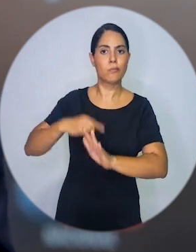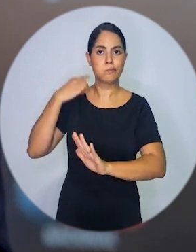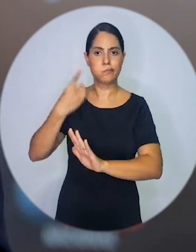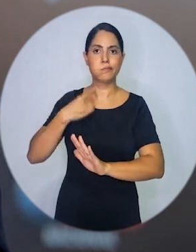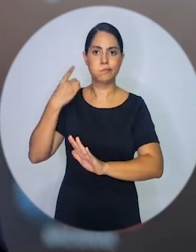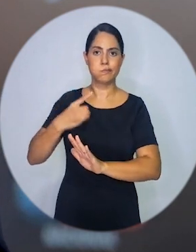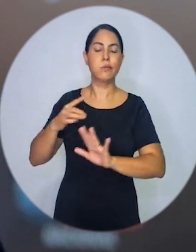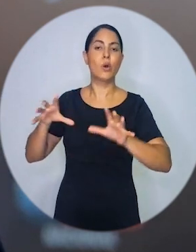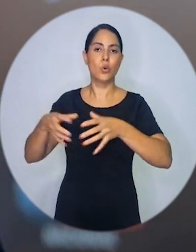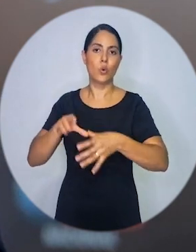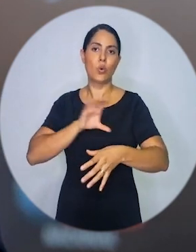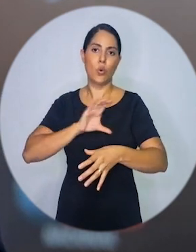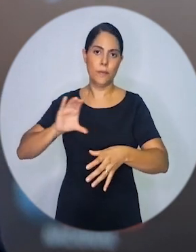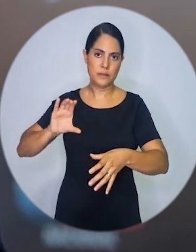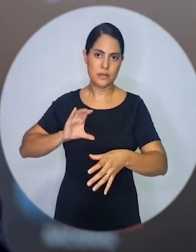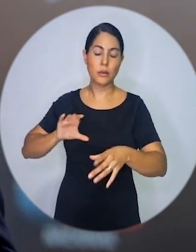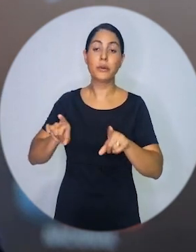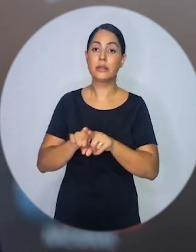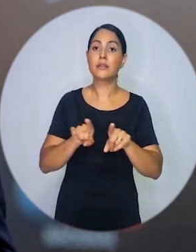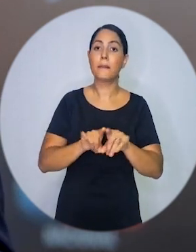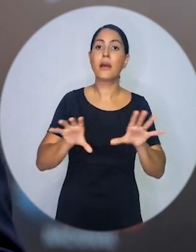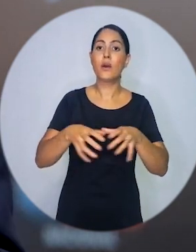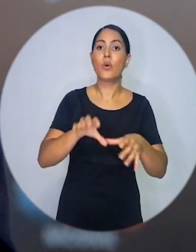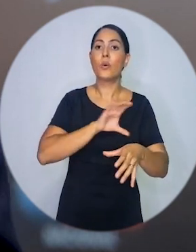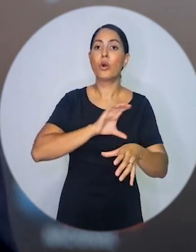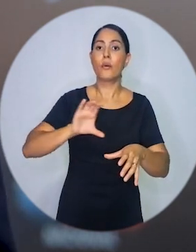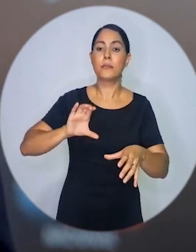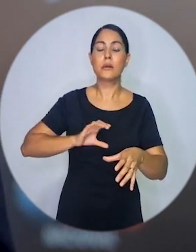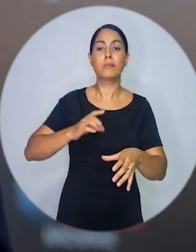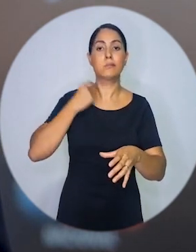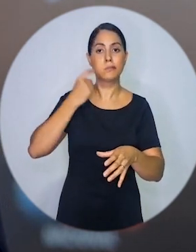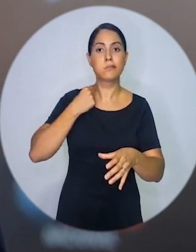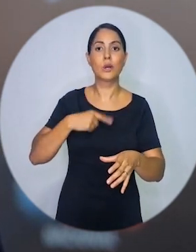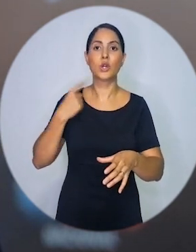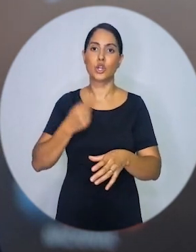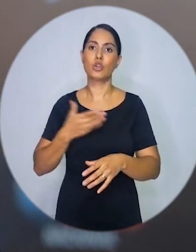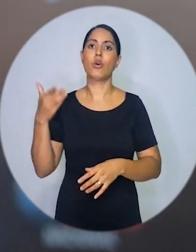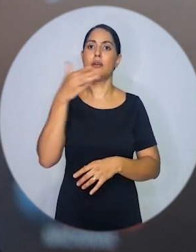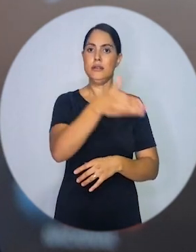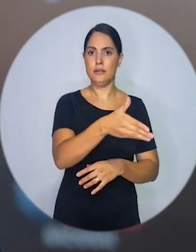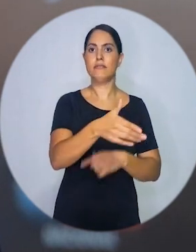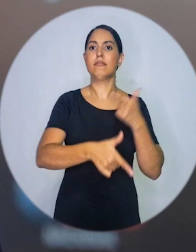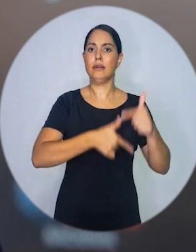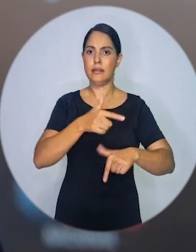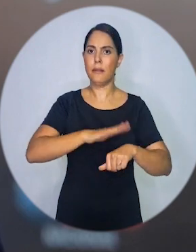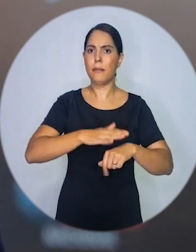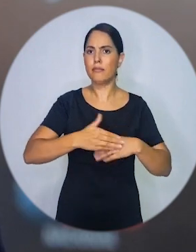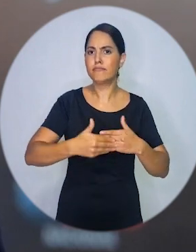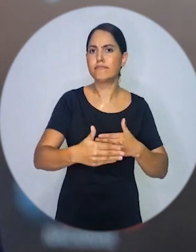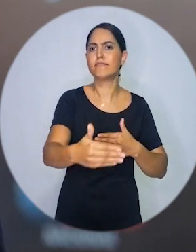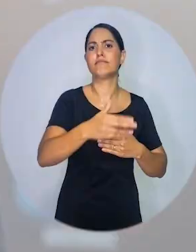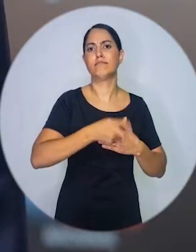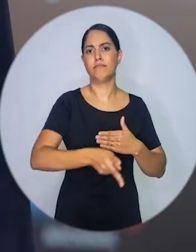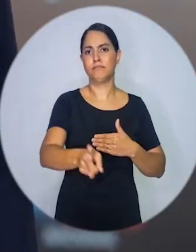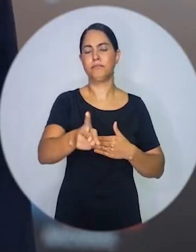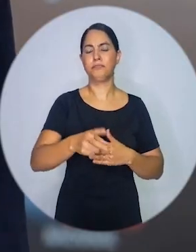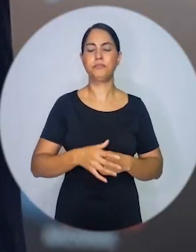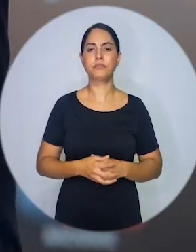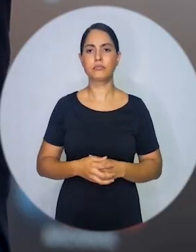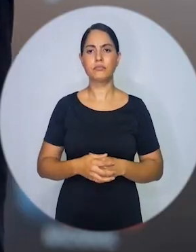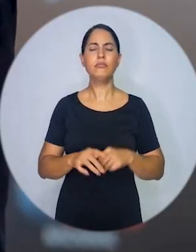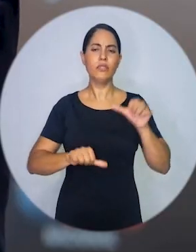de Defesa das Prerrogativas, mas também a Comissão dos Advogados Criminalistas para fazer esse trabalho contínuo.